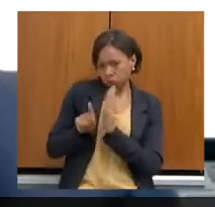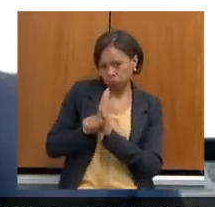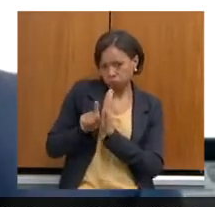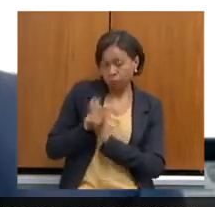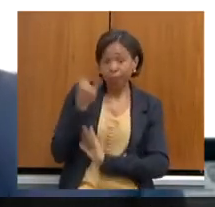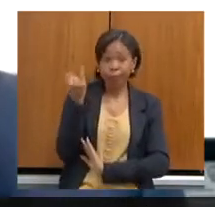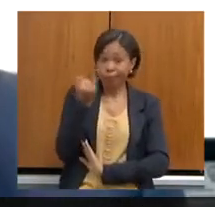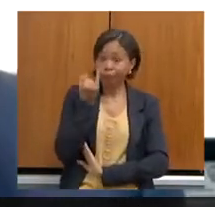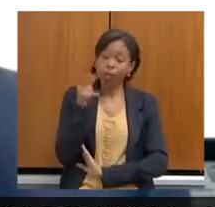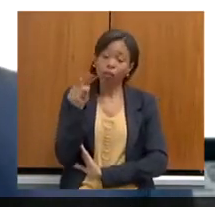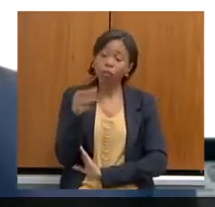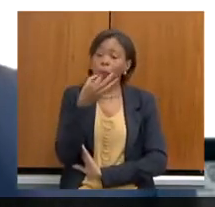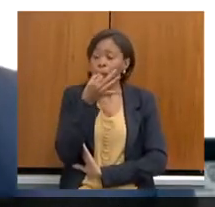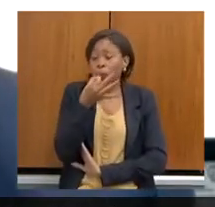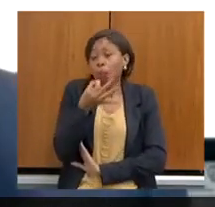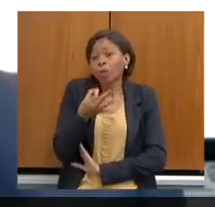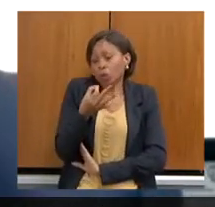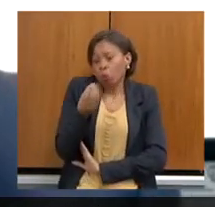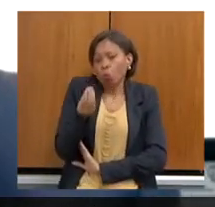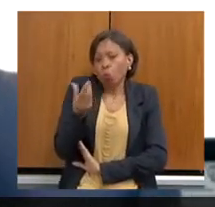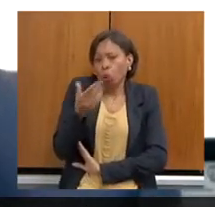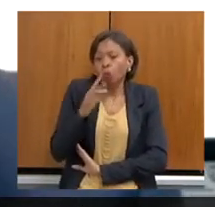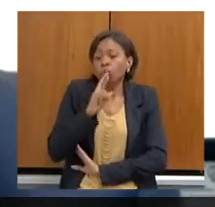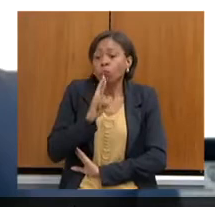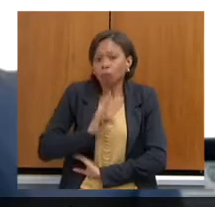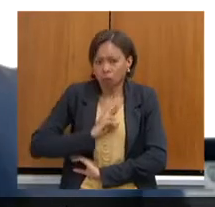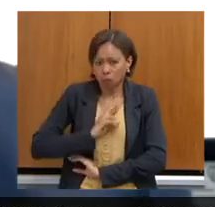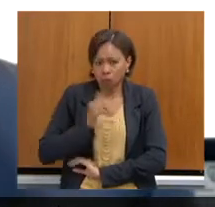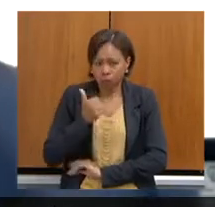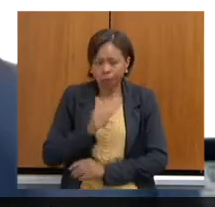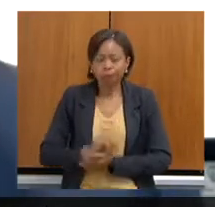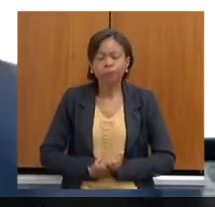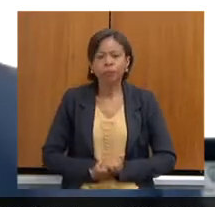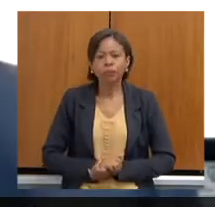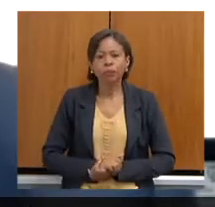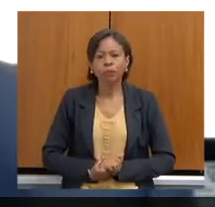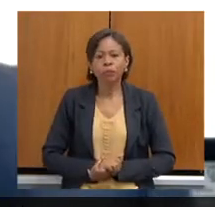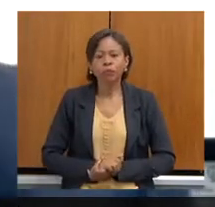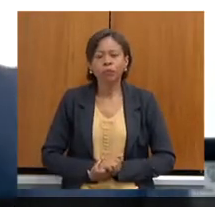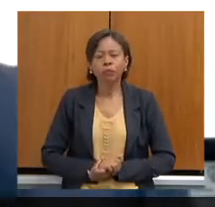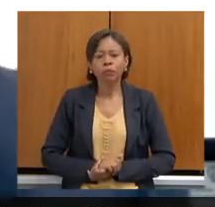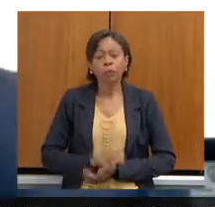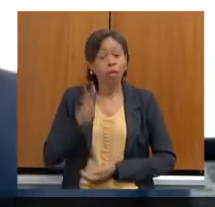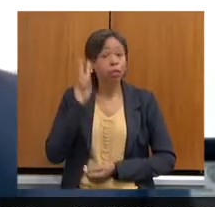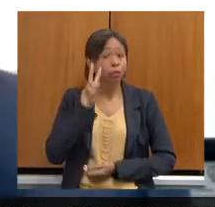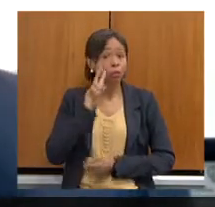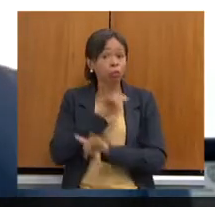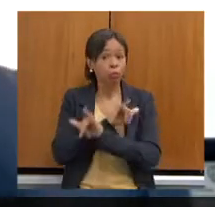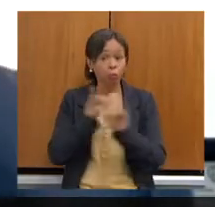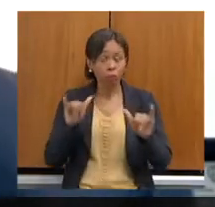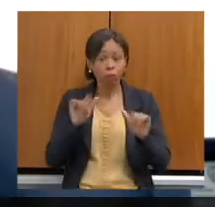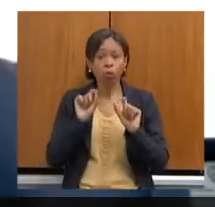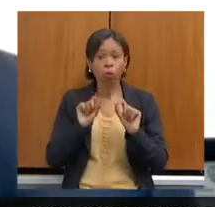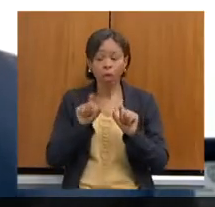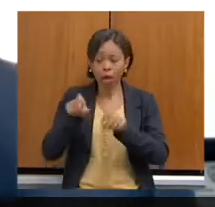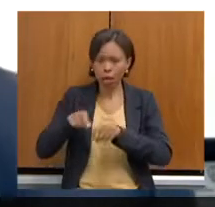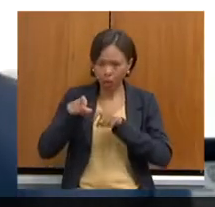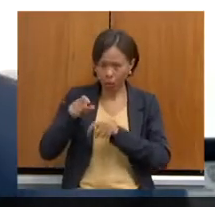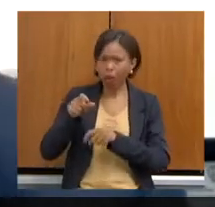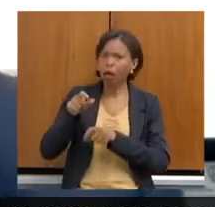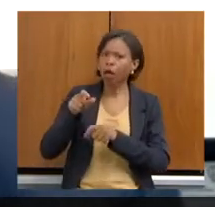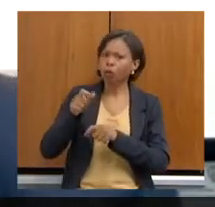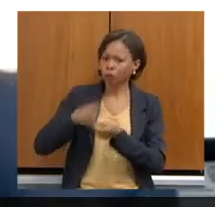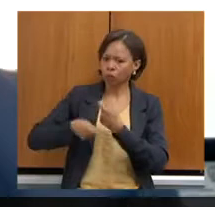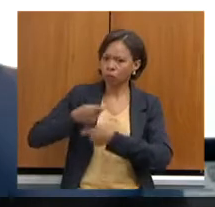muito importante ouvir a sua opinião o povo tem essa resposta né é só lembrar os colegas viu gente nós estamos muito aqui do agronegócio tá dentro do